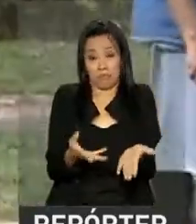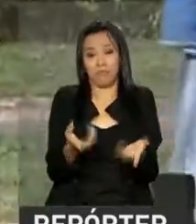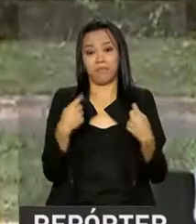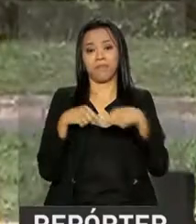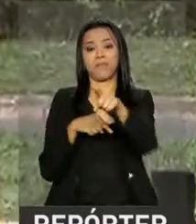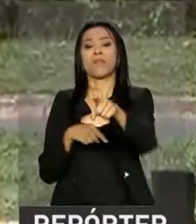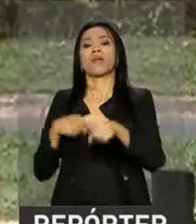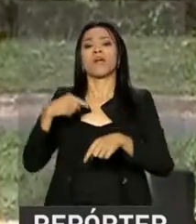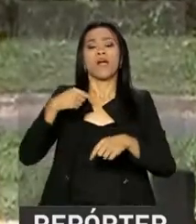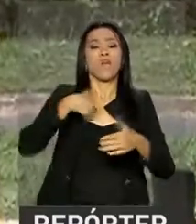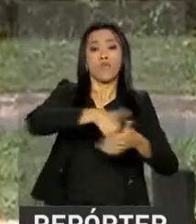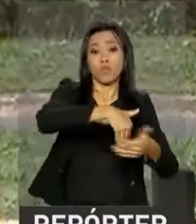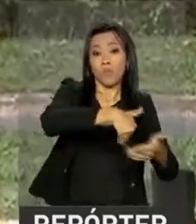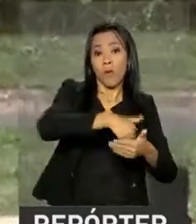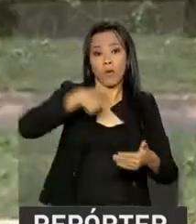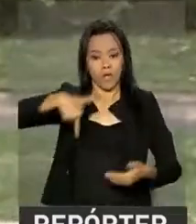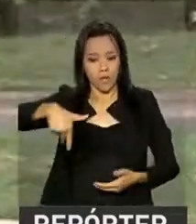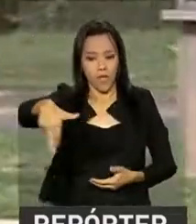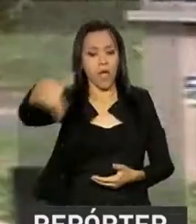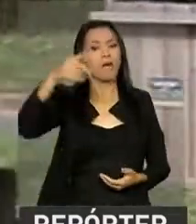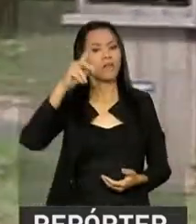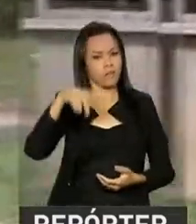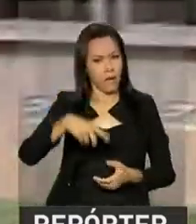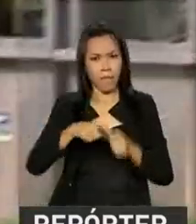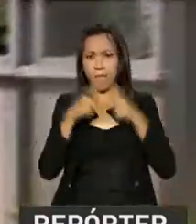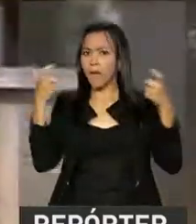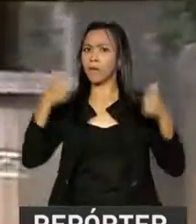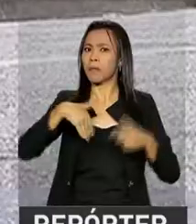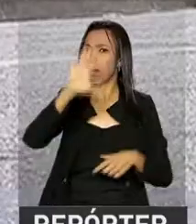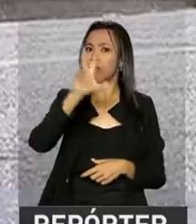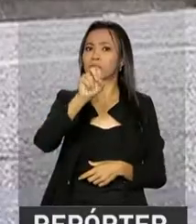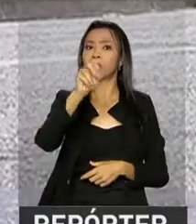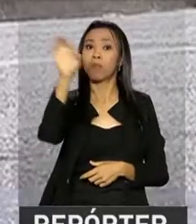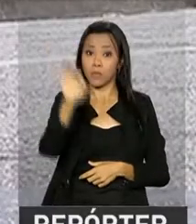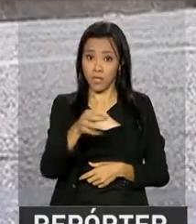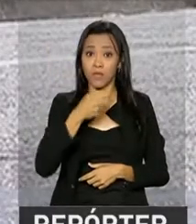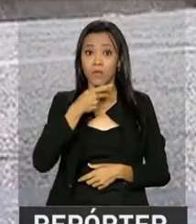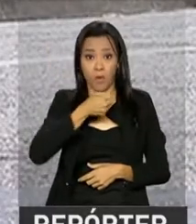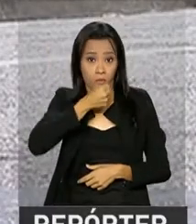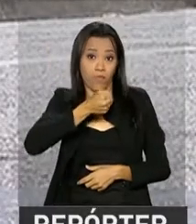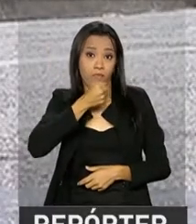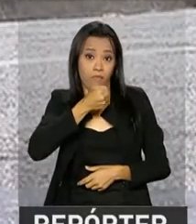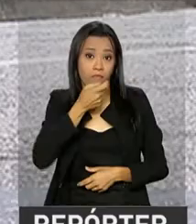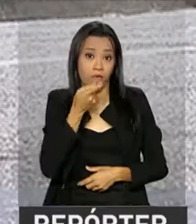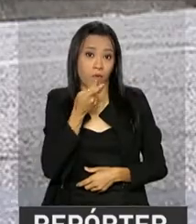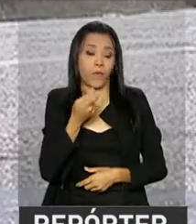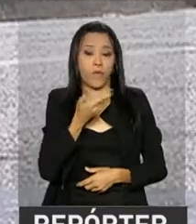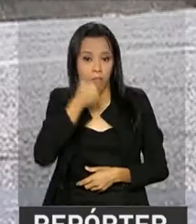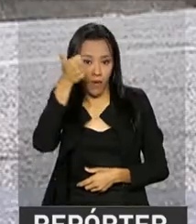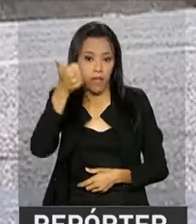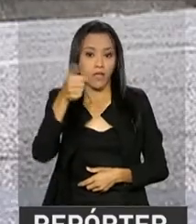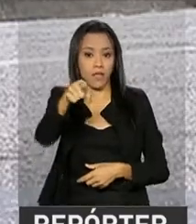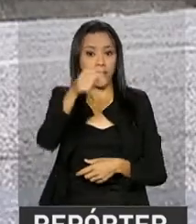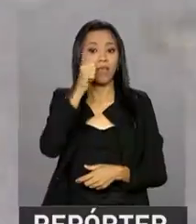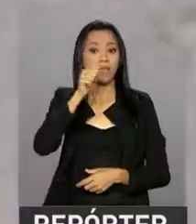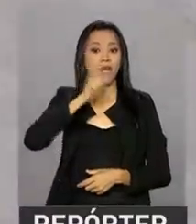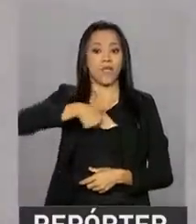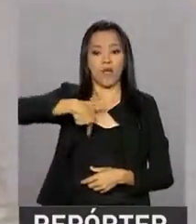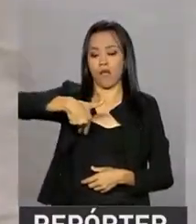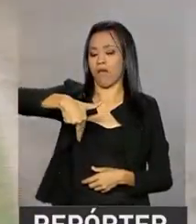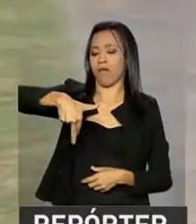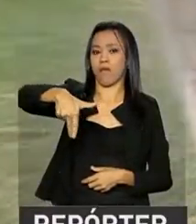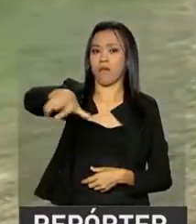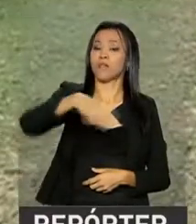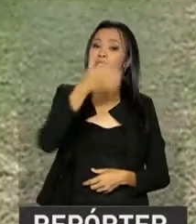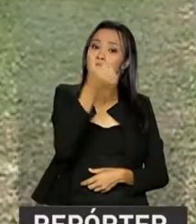eo futebol foram citados por mais de 50% dos participantes na caminhada aliás é a atividade preferida das mulheres que somam